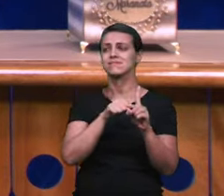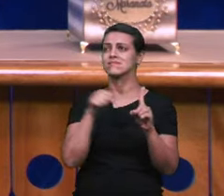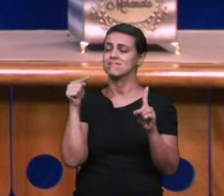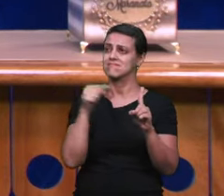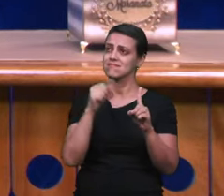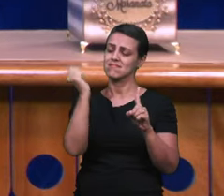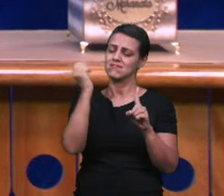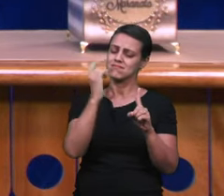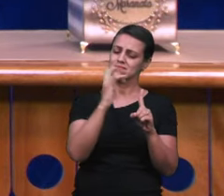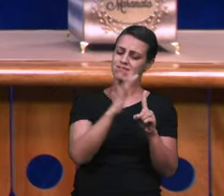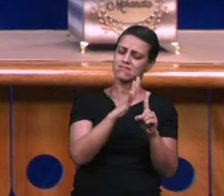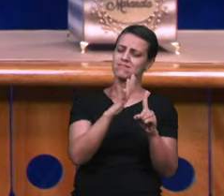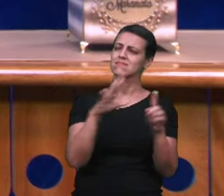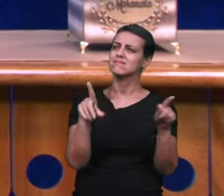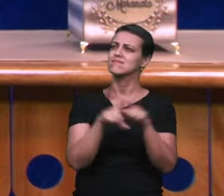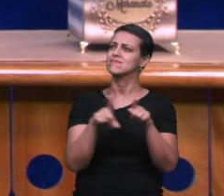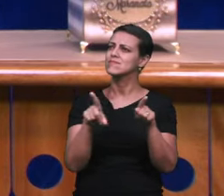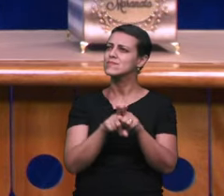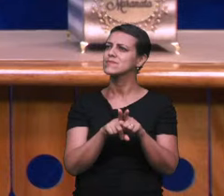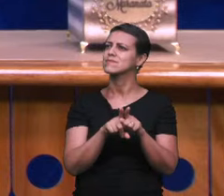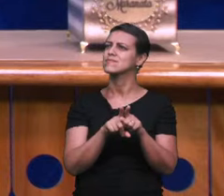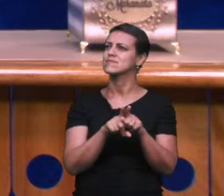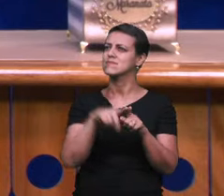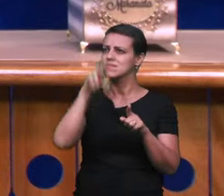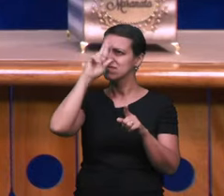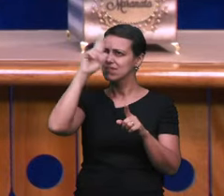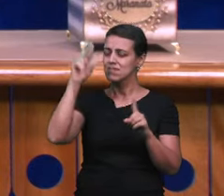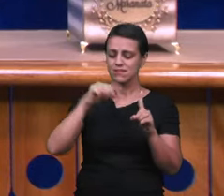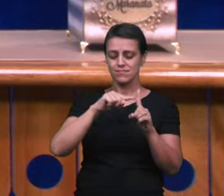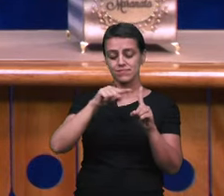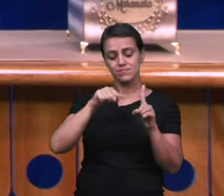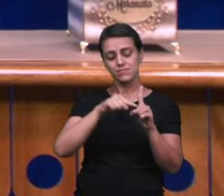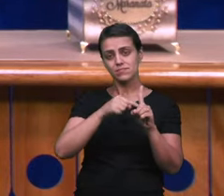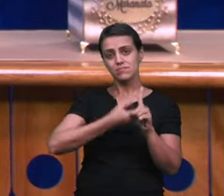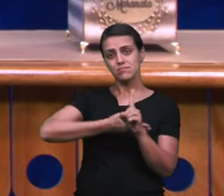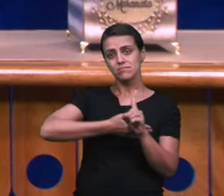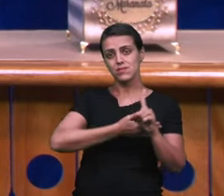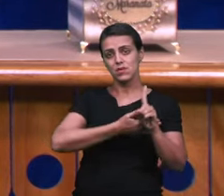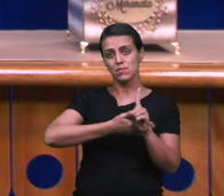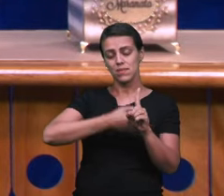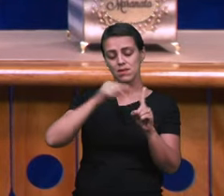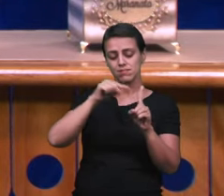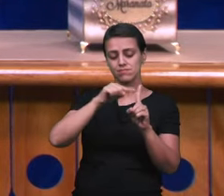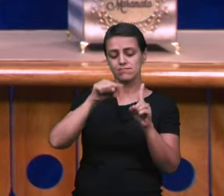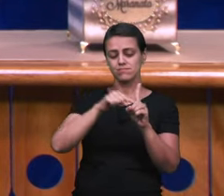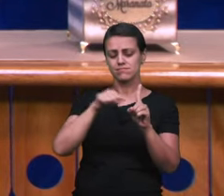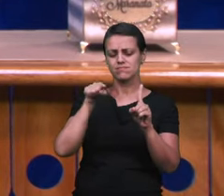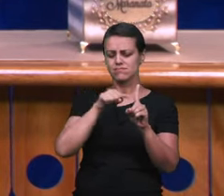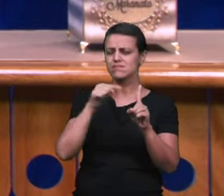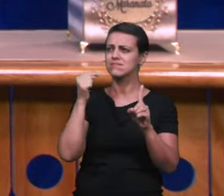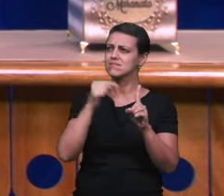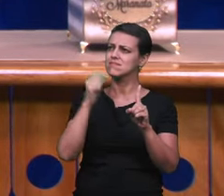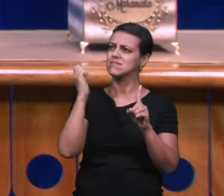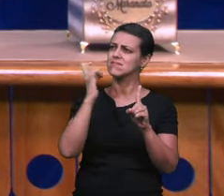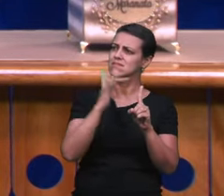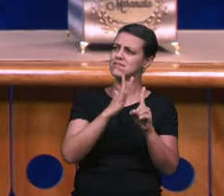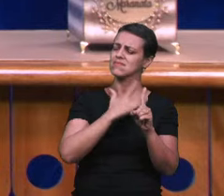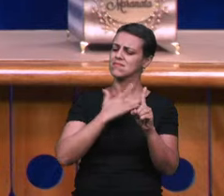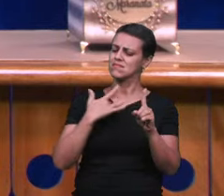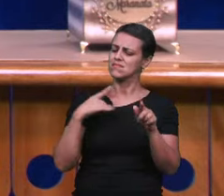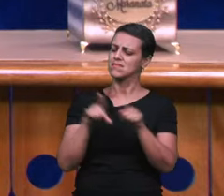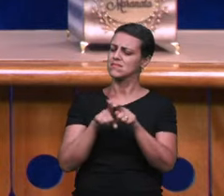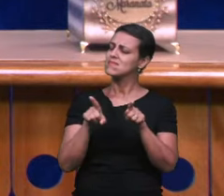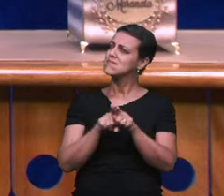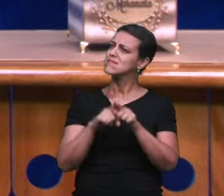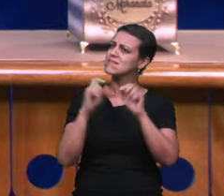abençoe as suas vidas, Senhor, bem como as crianças que estão sendo geradas, sob o aspecto também da sua saúde, Senhor, que Tu dês a bênção de